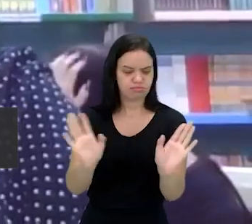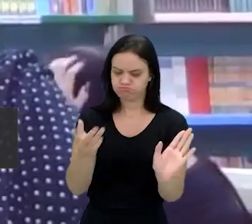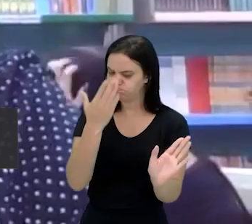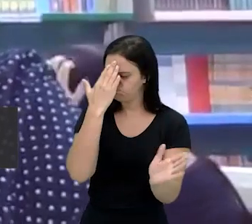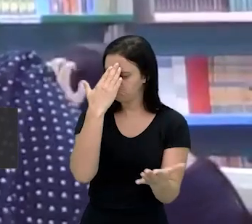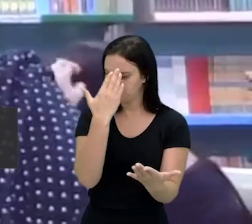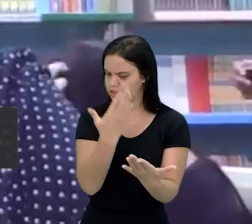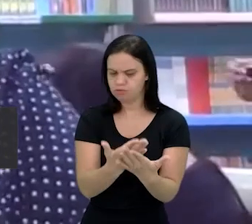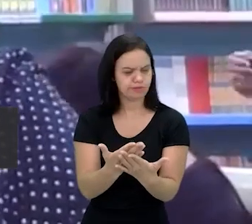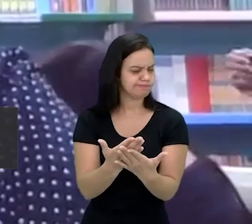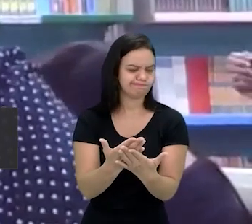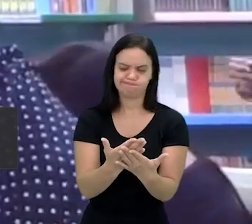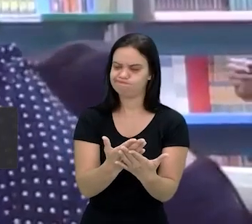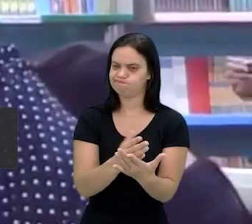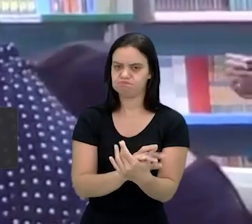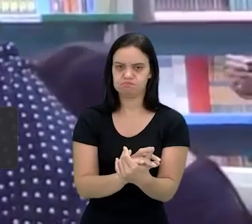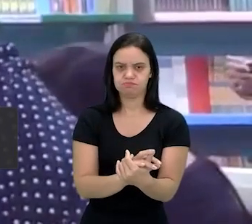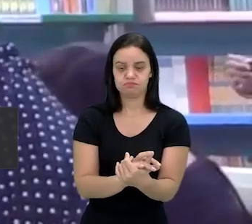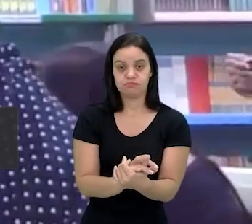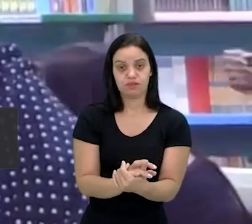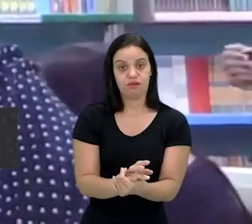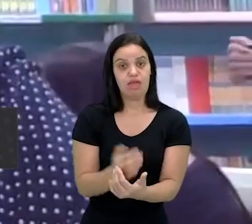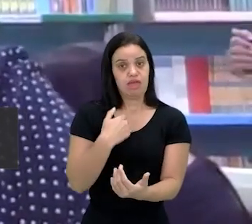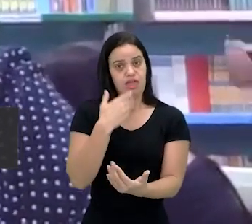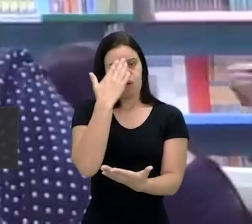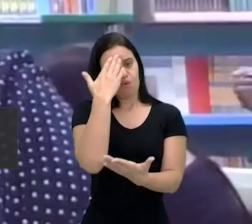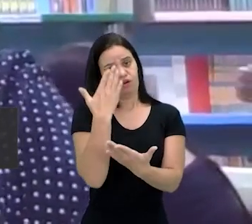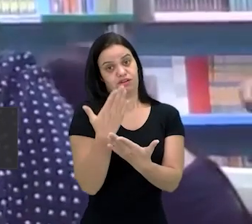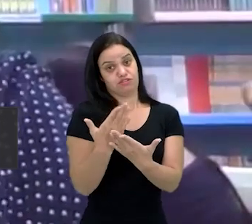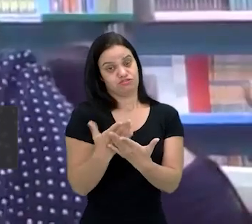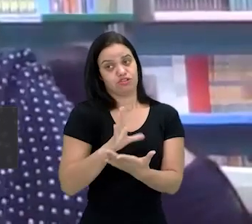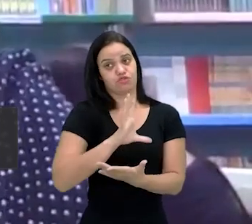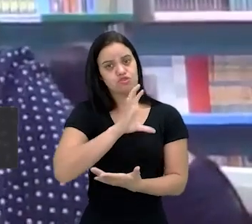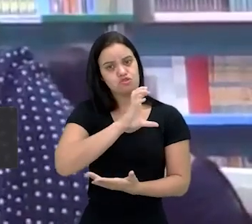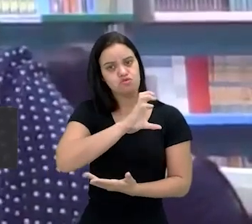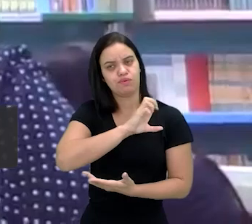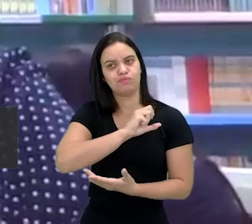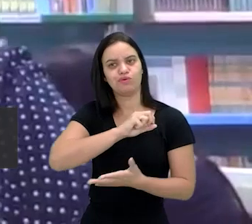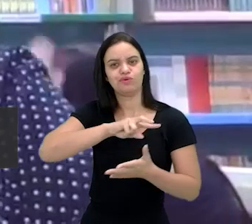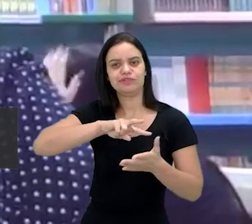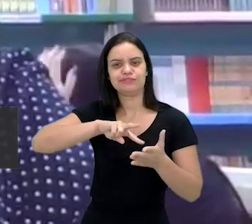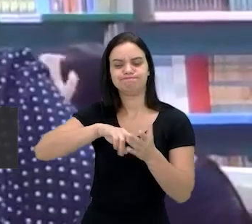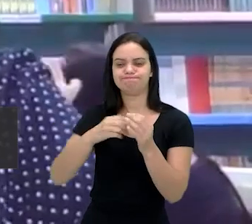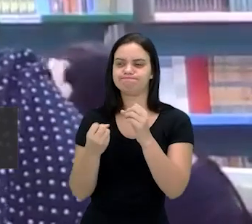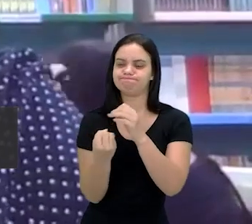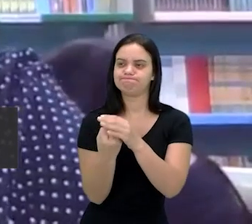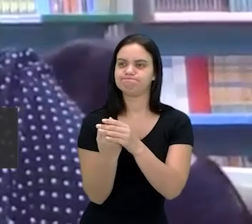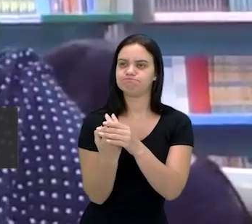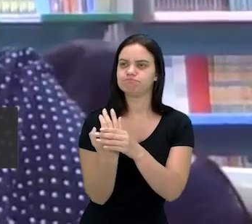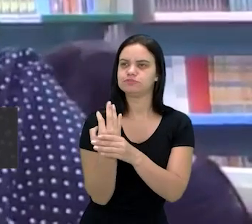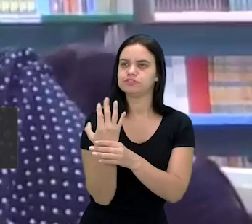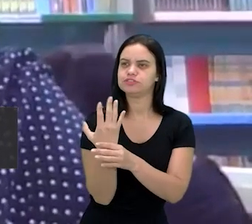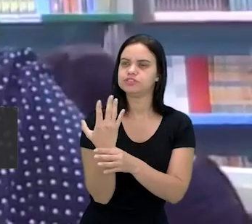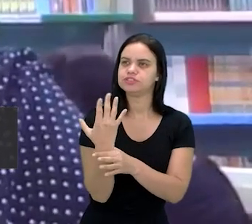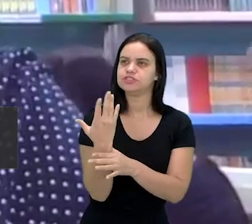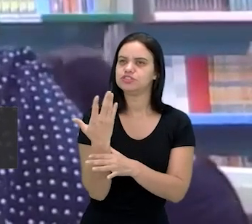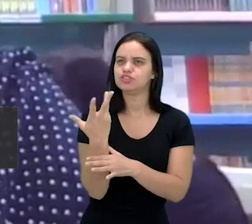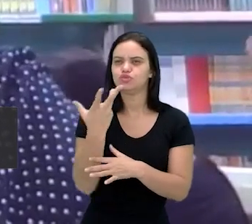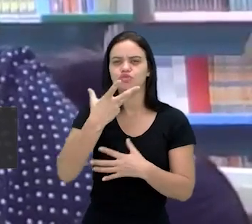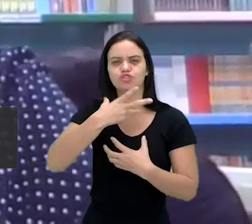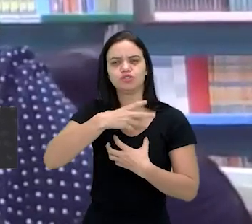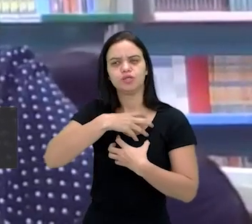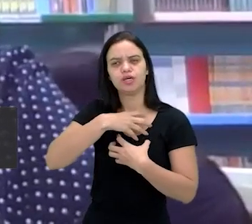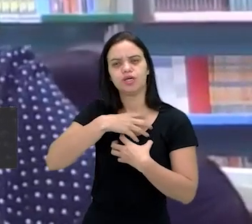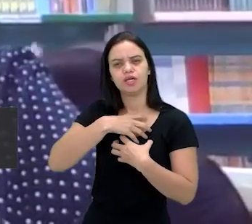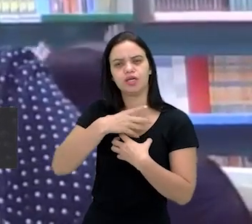acredito nisso. Eu creio que o amor, ele floresce, né, de forma